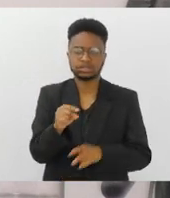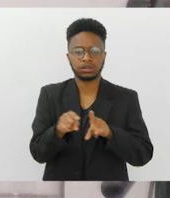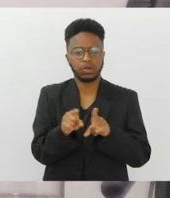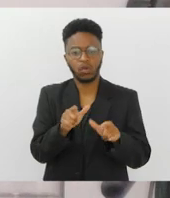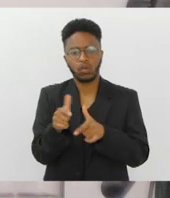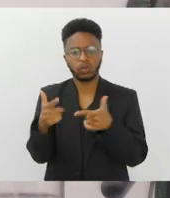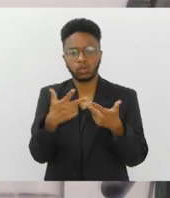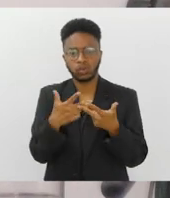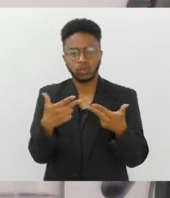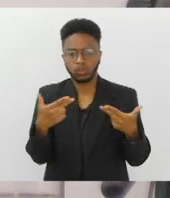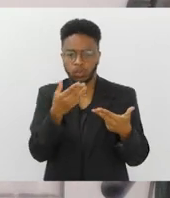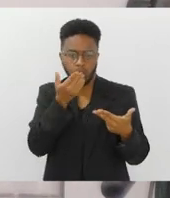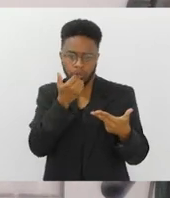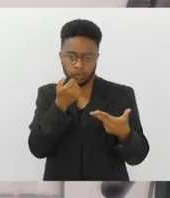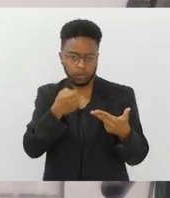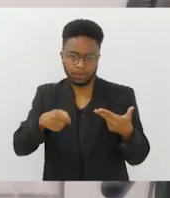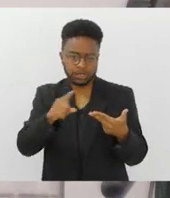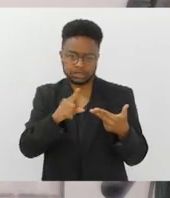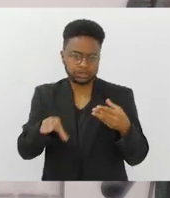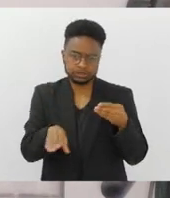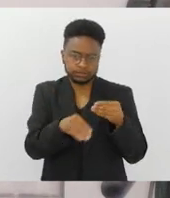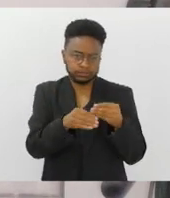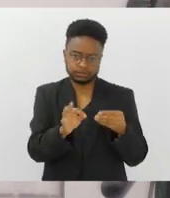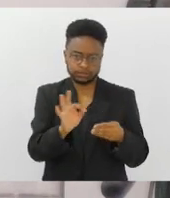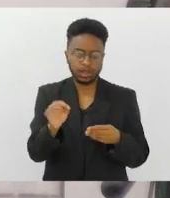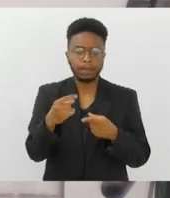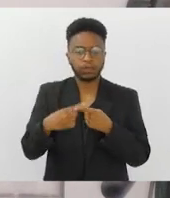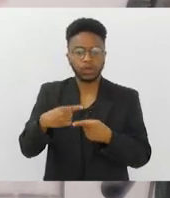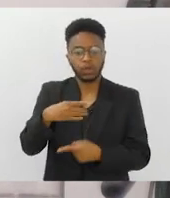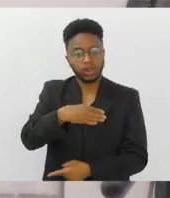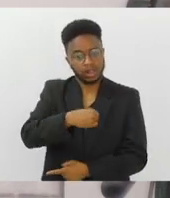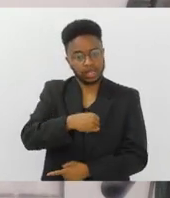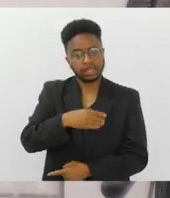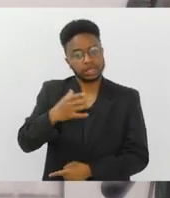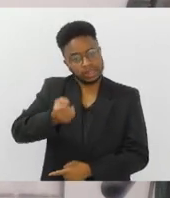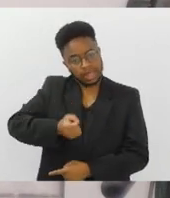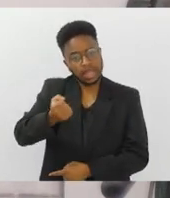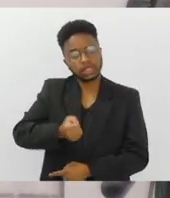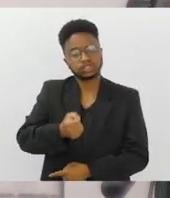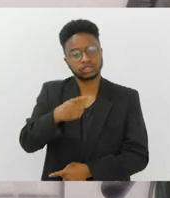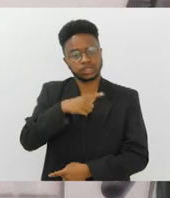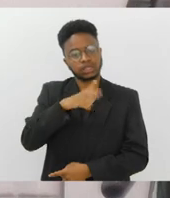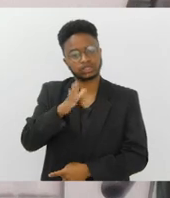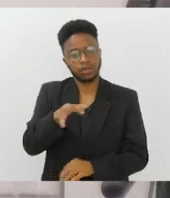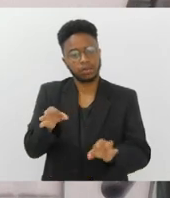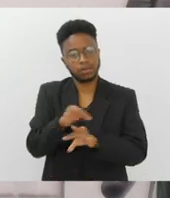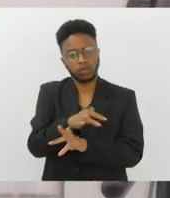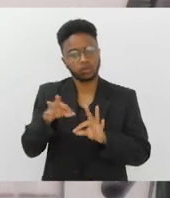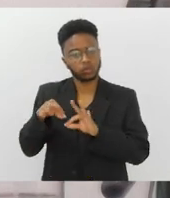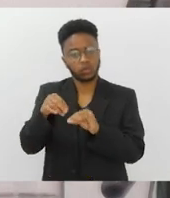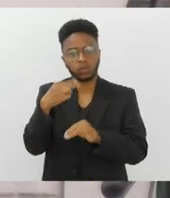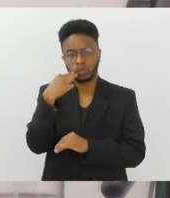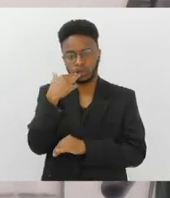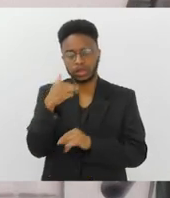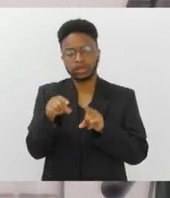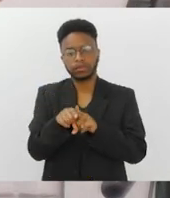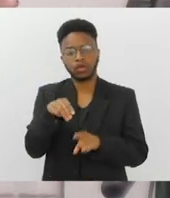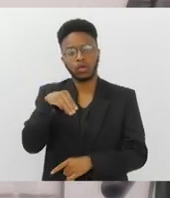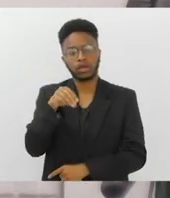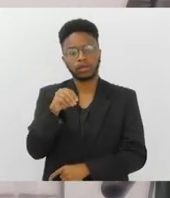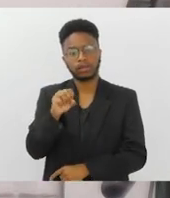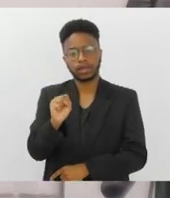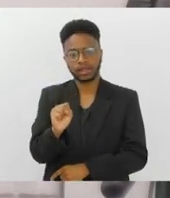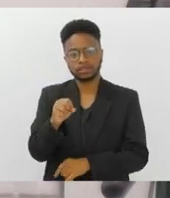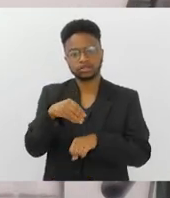alimentos. O próprio leite materno já possui todos os nutrientes que a criança precisa. A OMS indica que